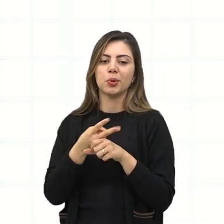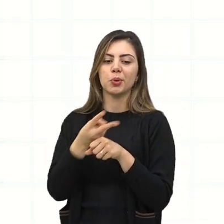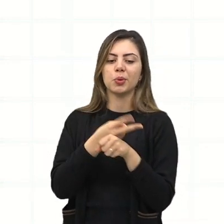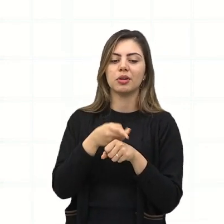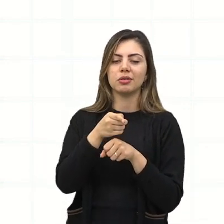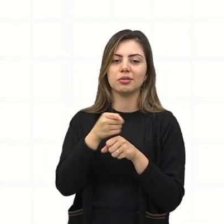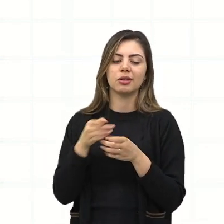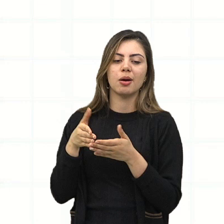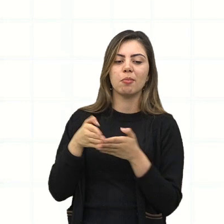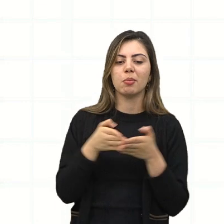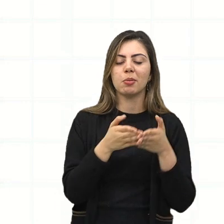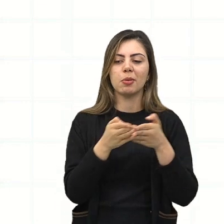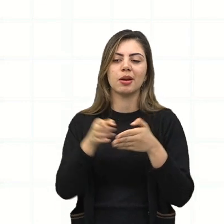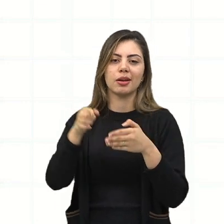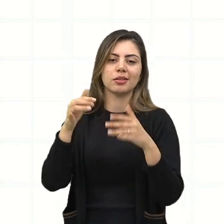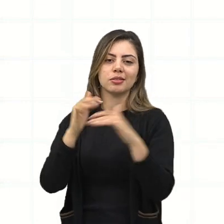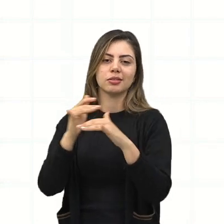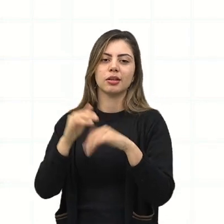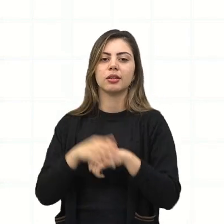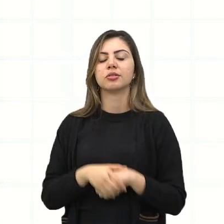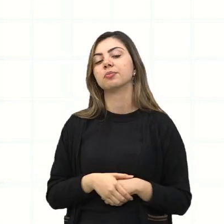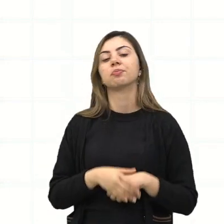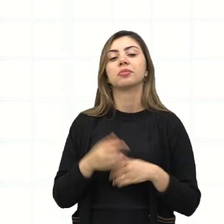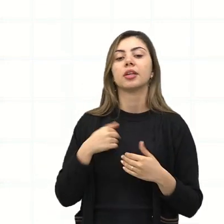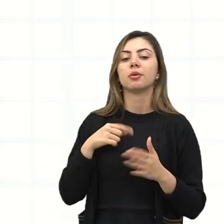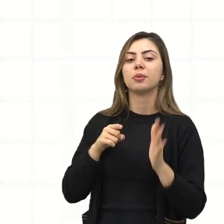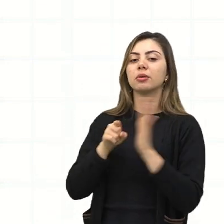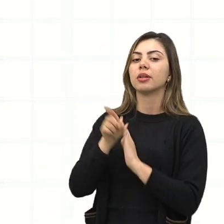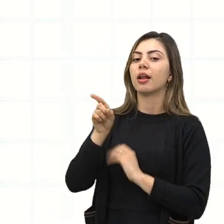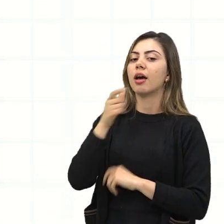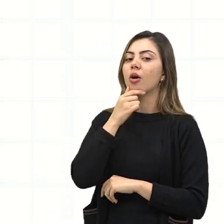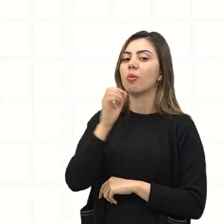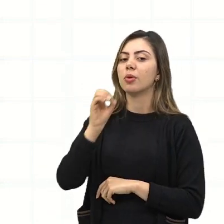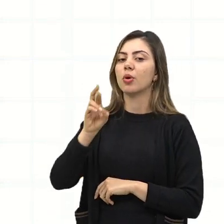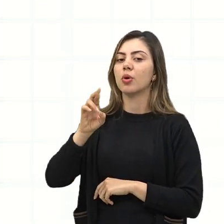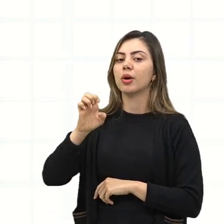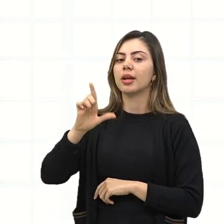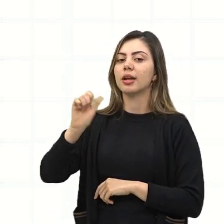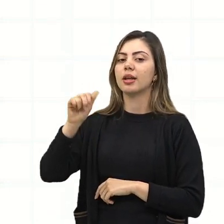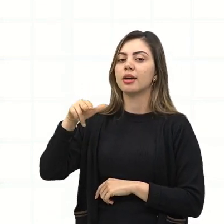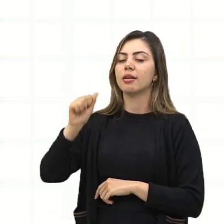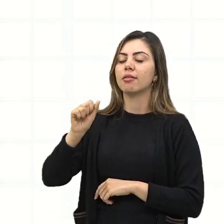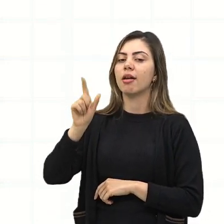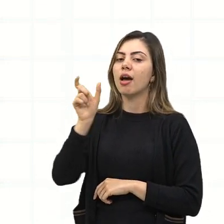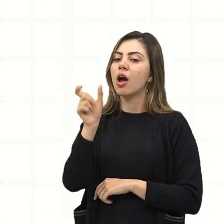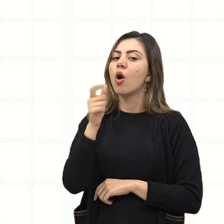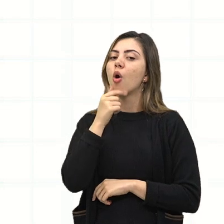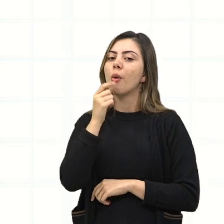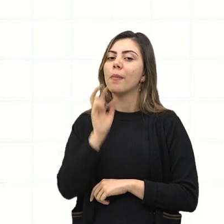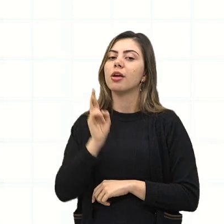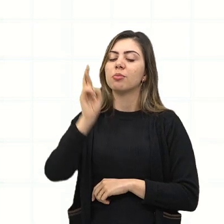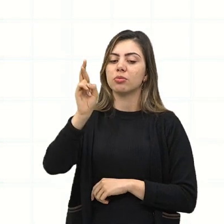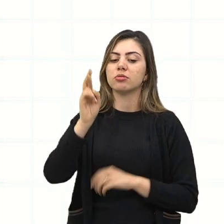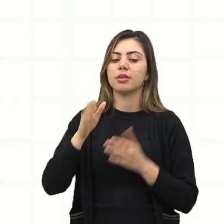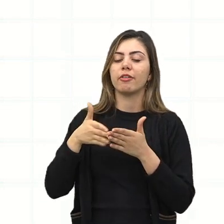Orellana, olha essa referência aqui. Orellana era o chefe dessa expedição espanhola que estava em busca do Eldorado,